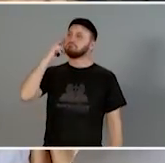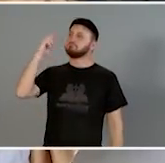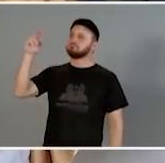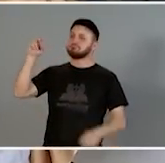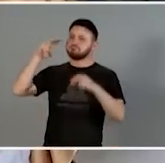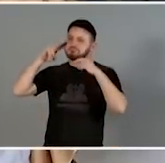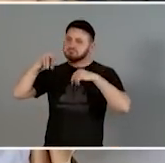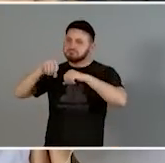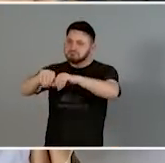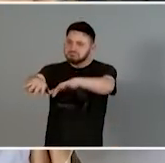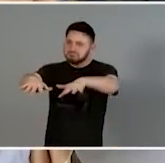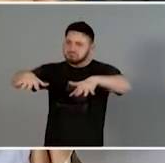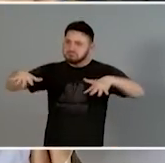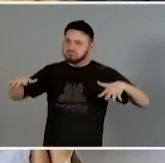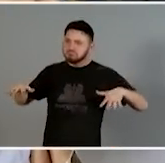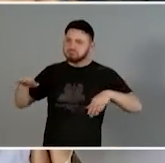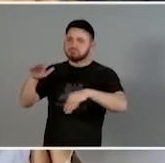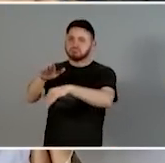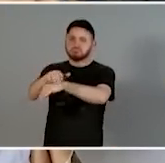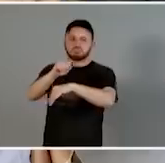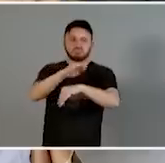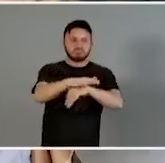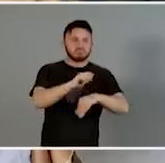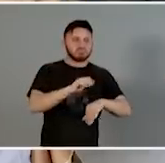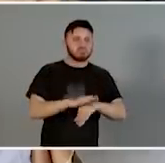chamou para as